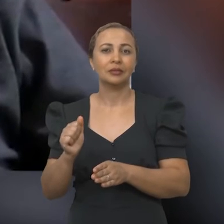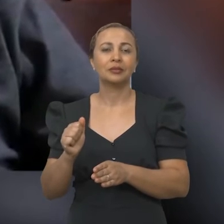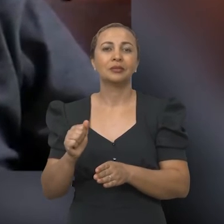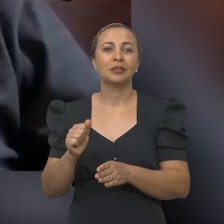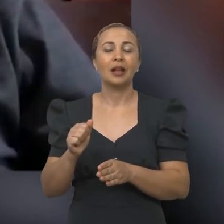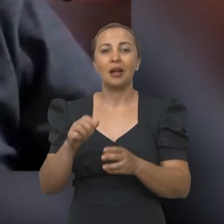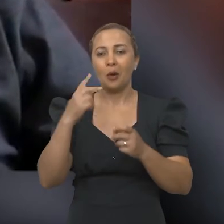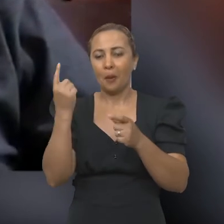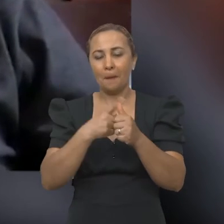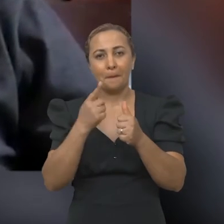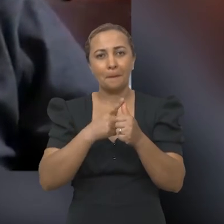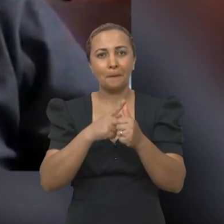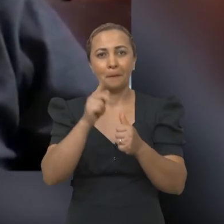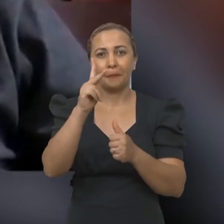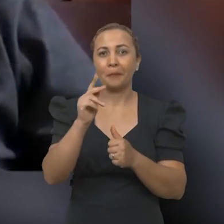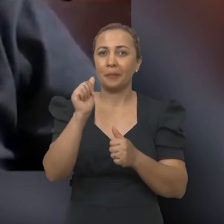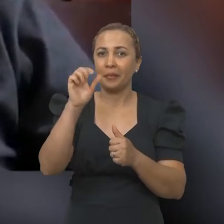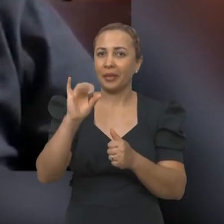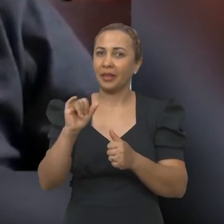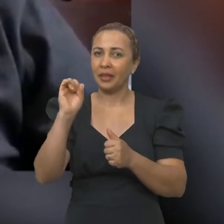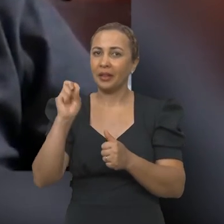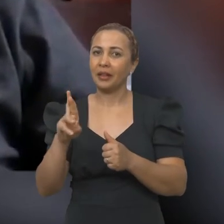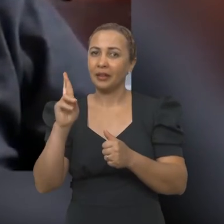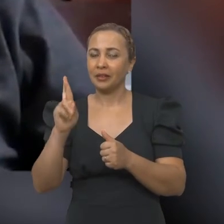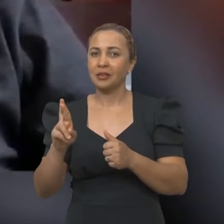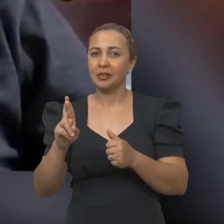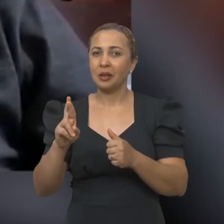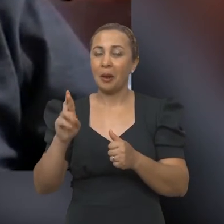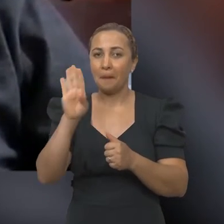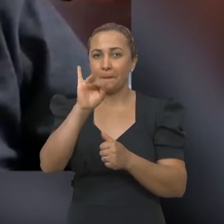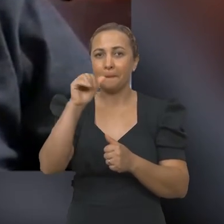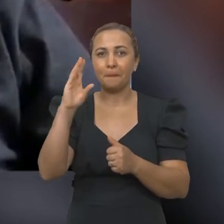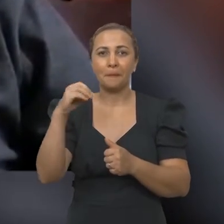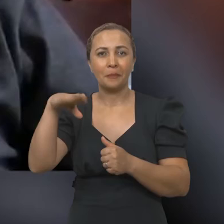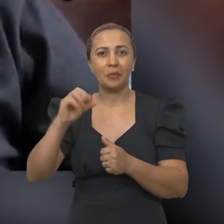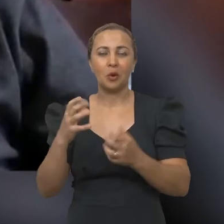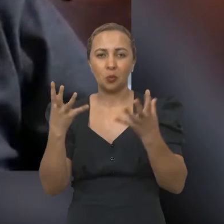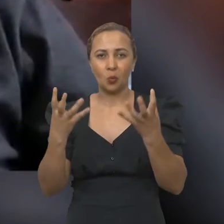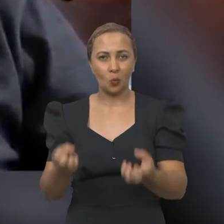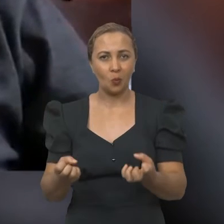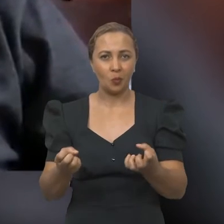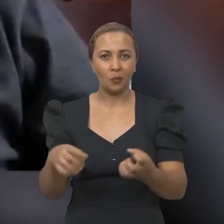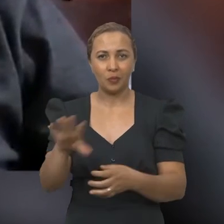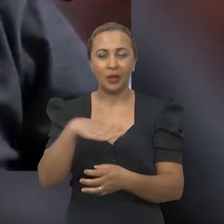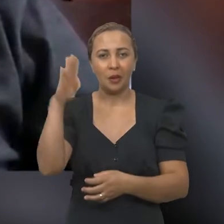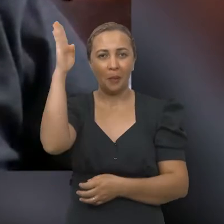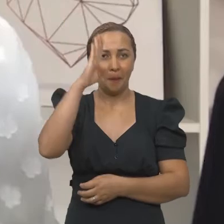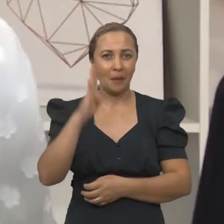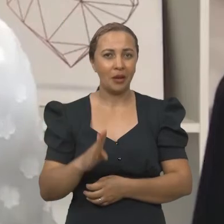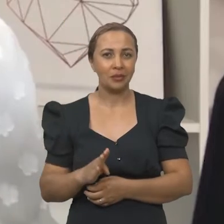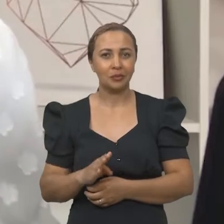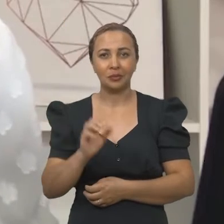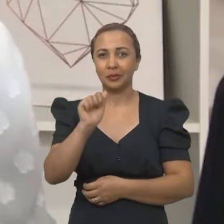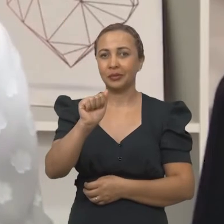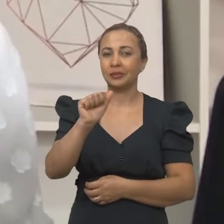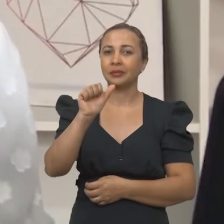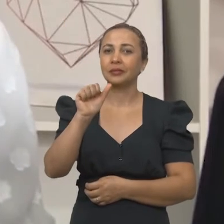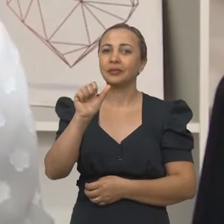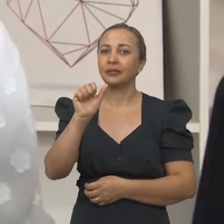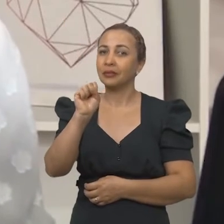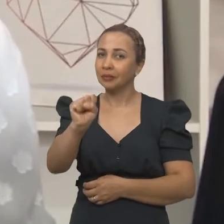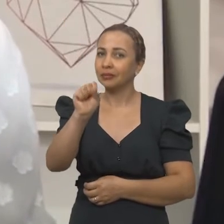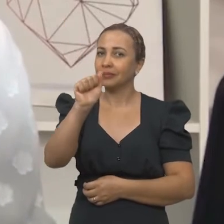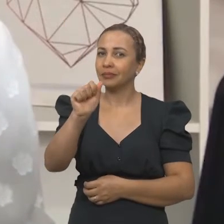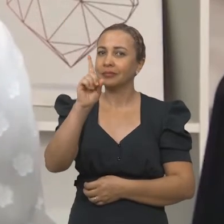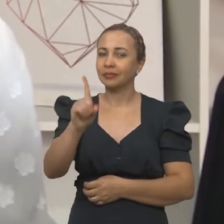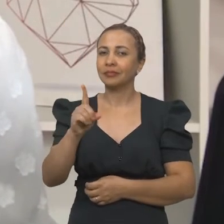de todo o mundo, com o primeiro case localizado no bioma Caatinga, na região semiárida do Brasil. O SAD tem se mostrado